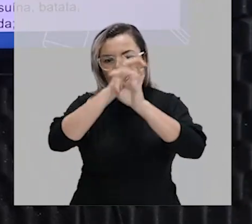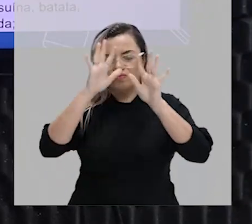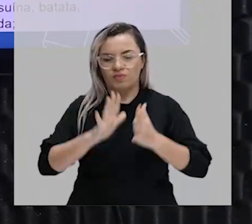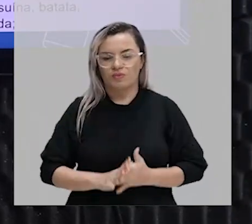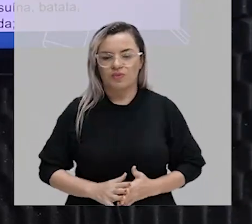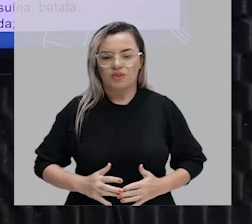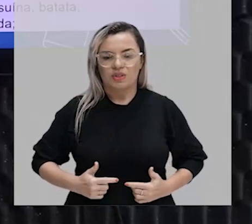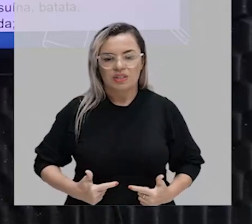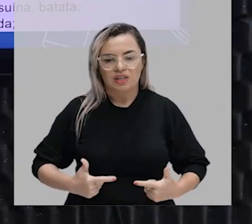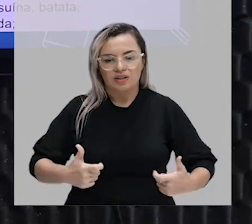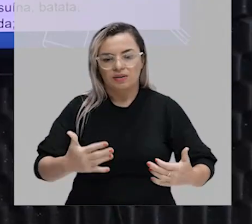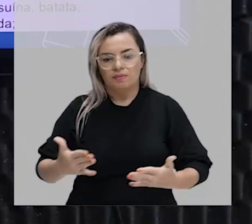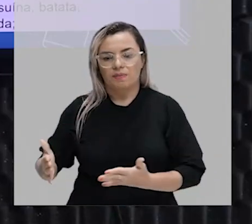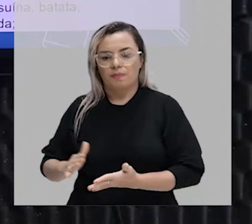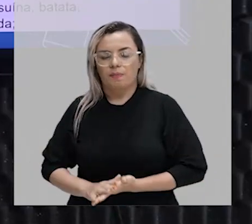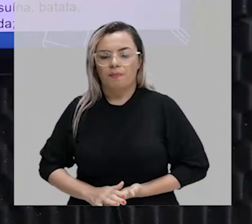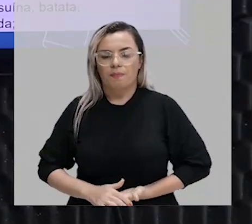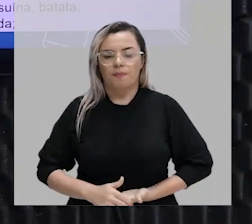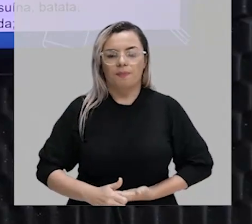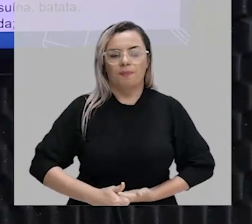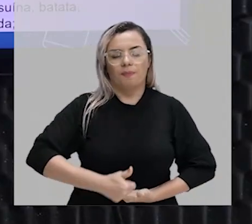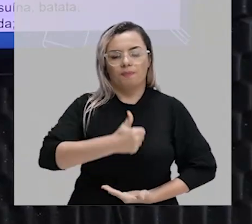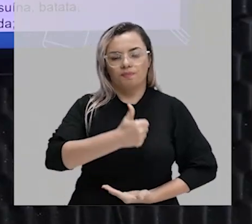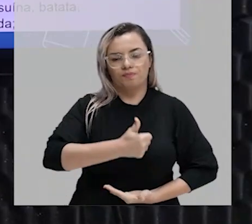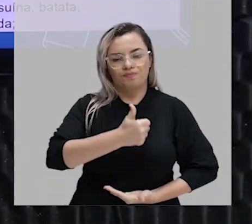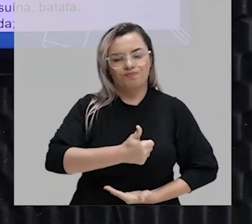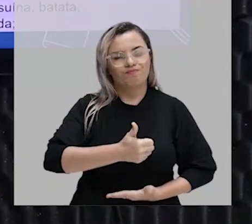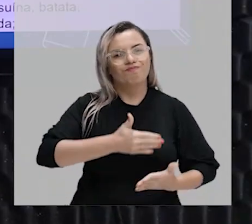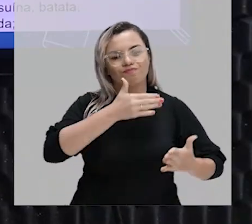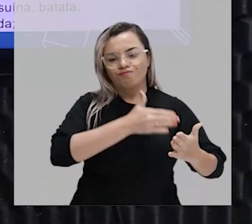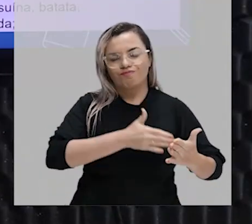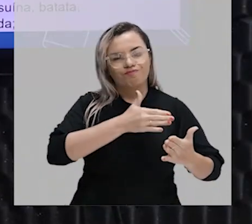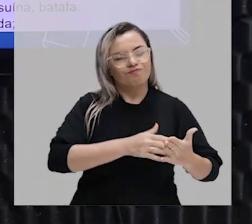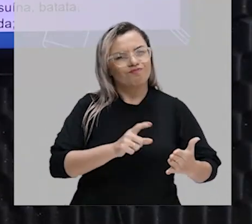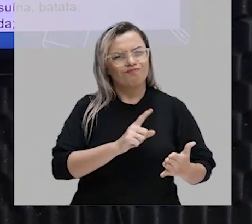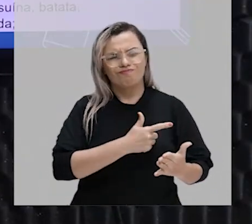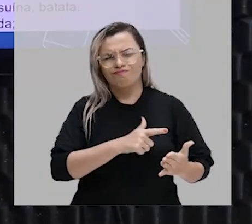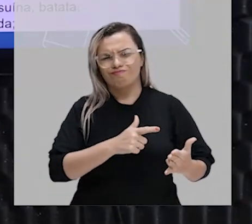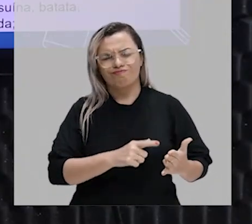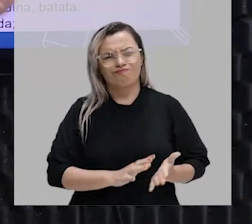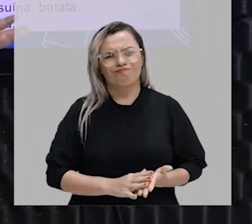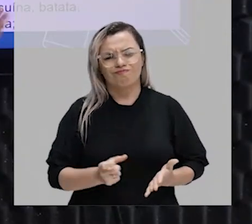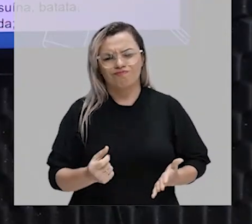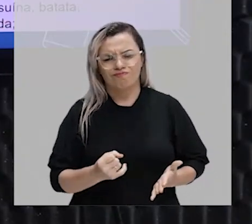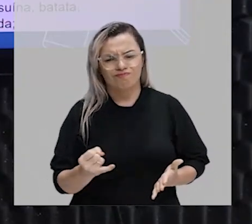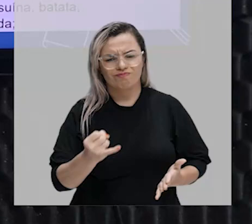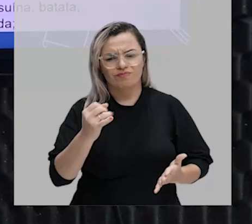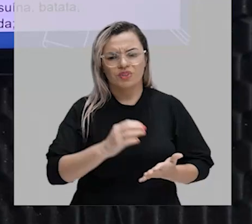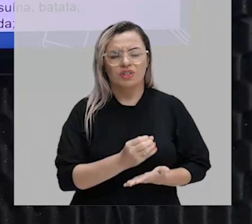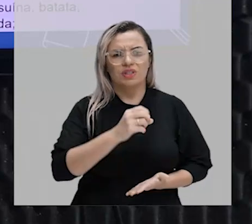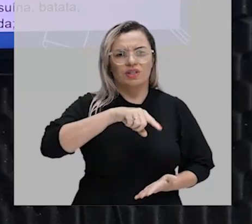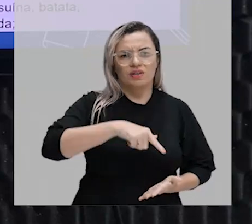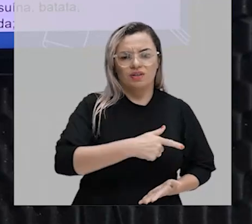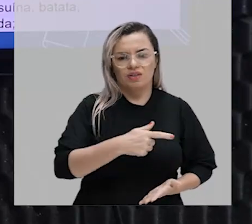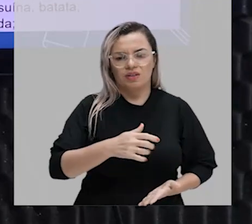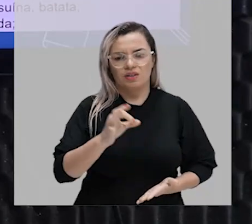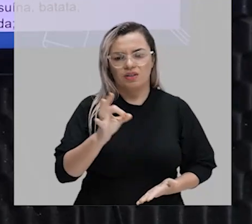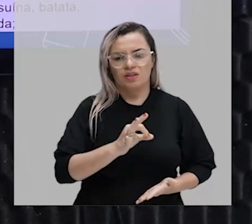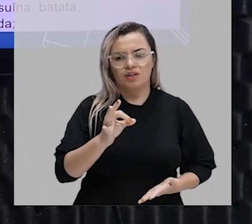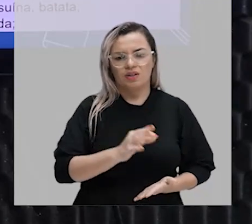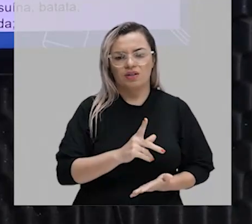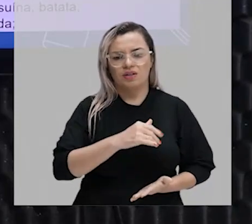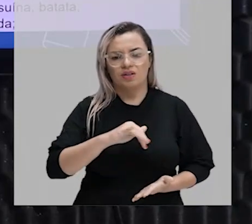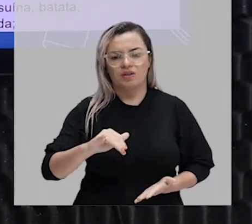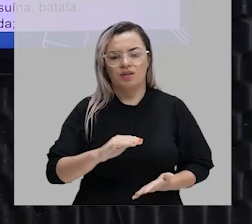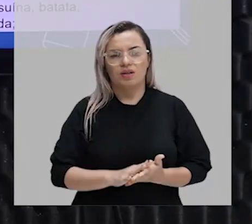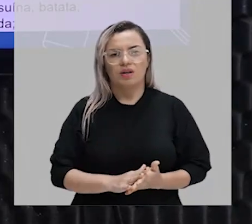conflito, tá certo? O setor primário é limitado, tá? Não vai ter um grande destaque, vai ficar ali com menos de 1% do PIB e também empregar 1% da